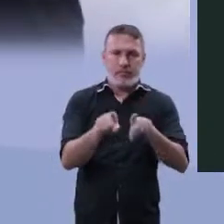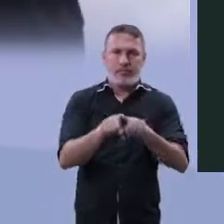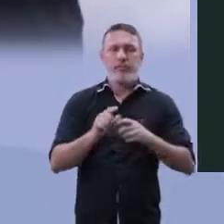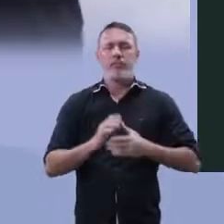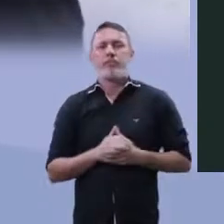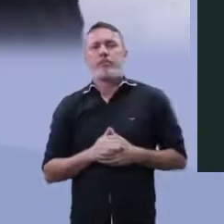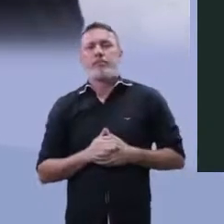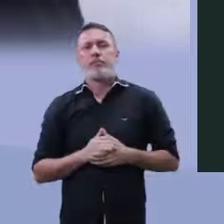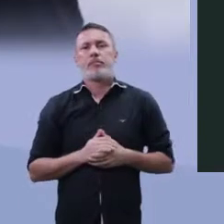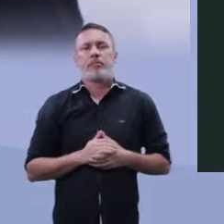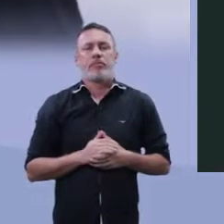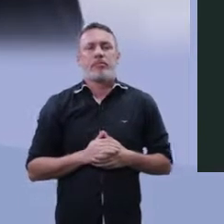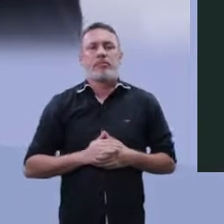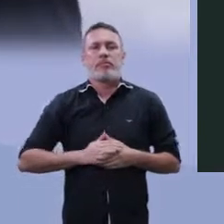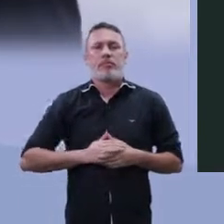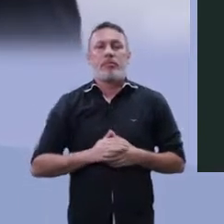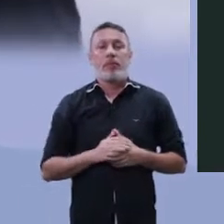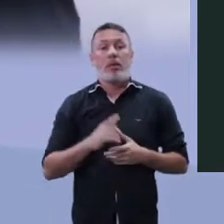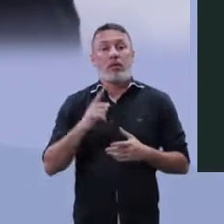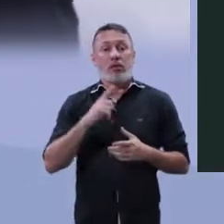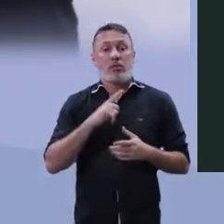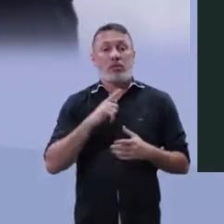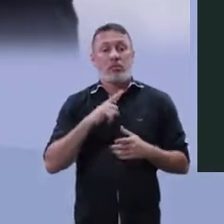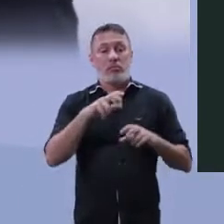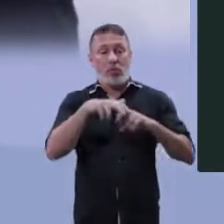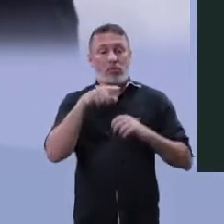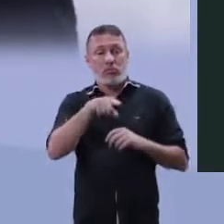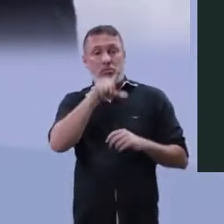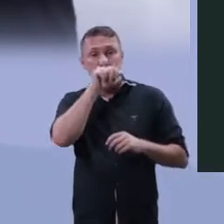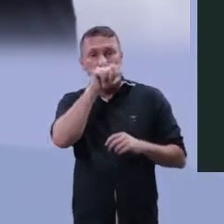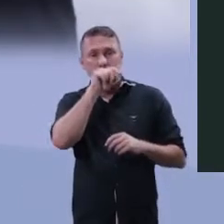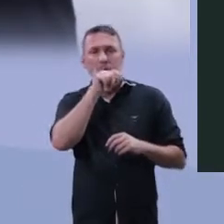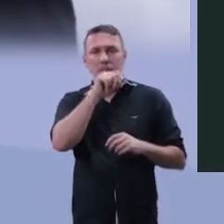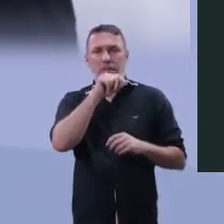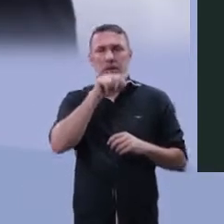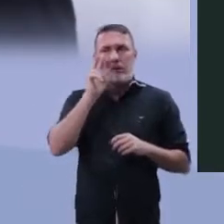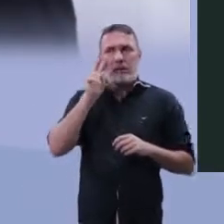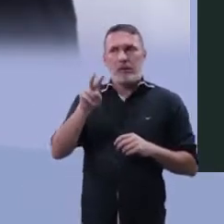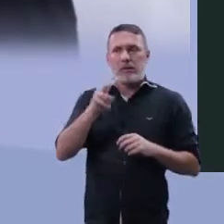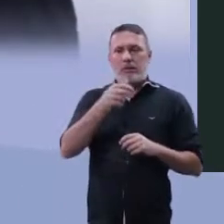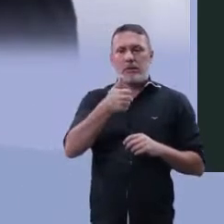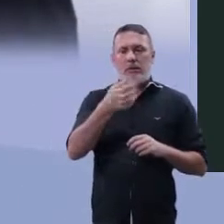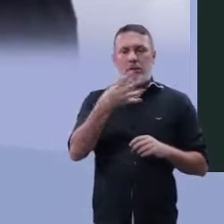vamos também trazer essa discussão logo a seguir, né,